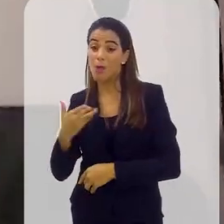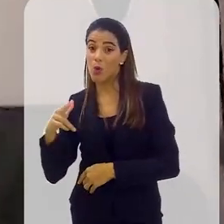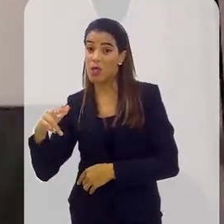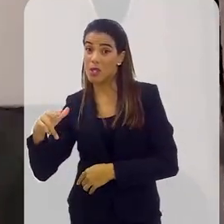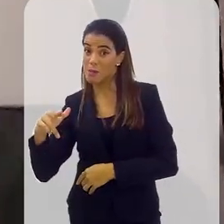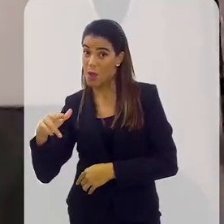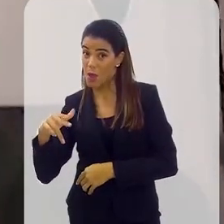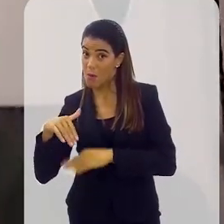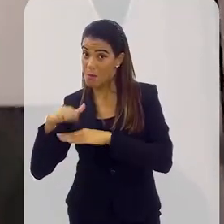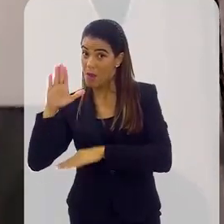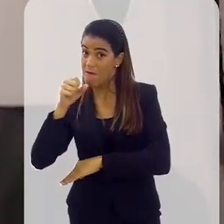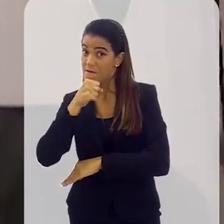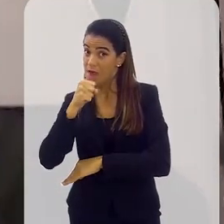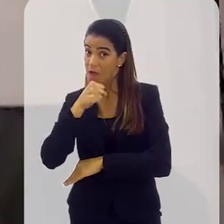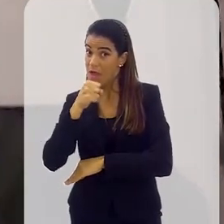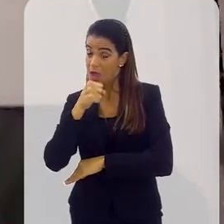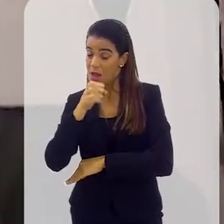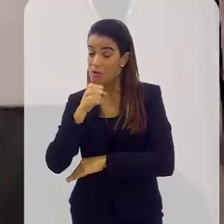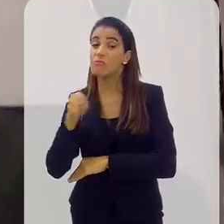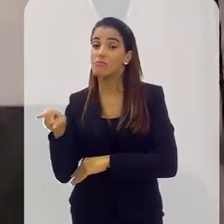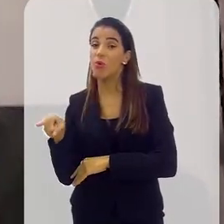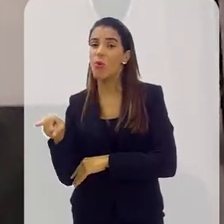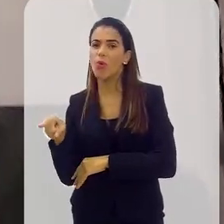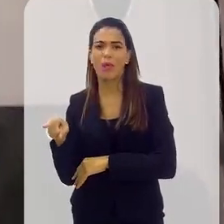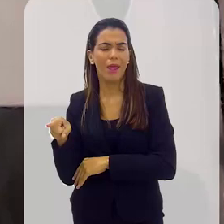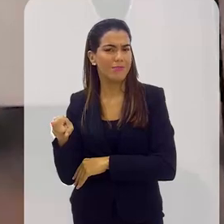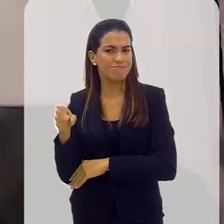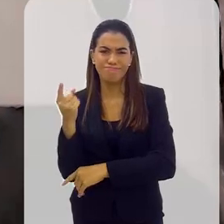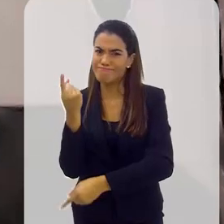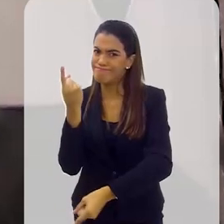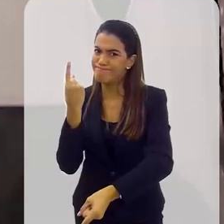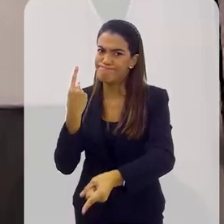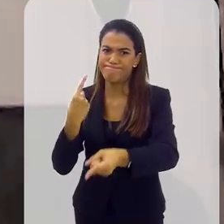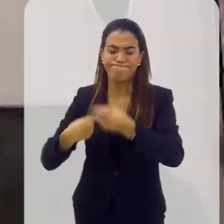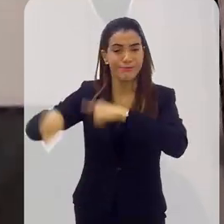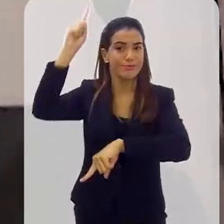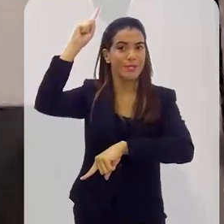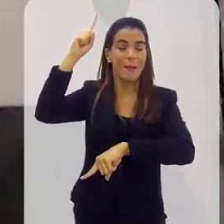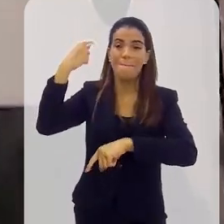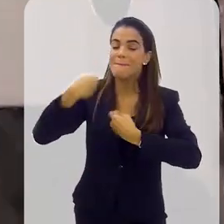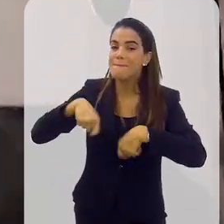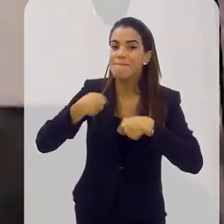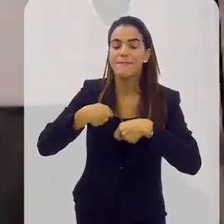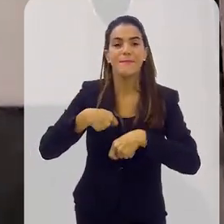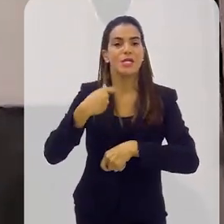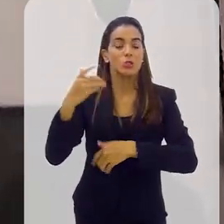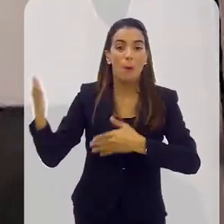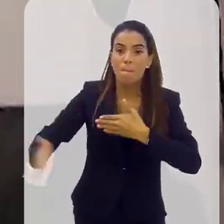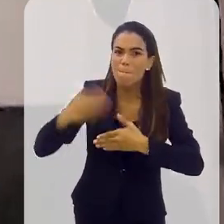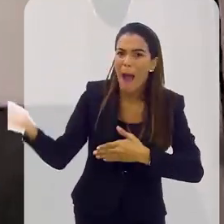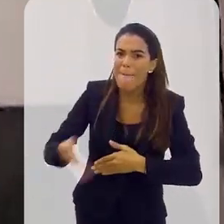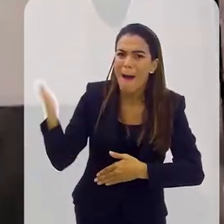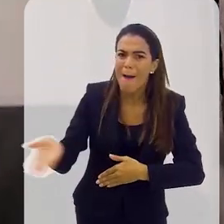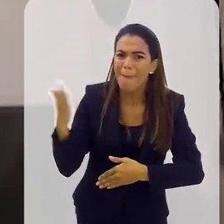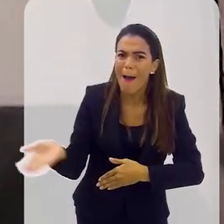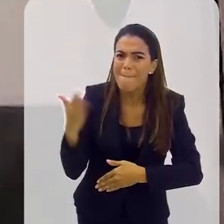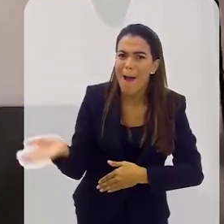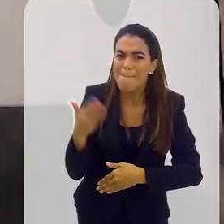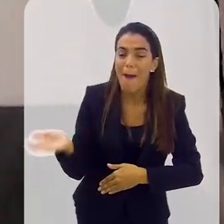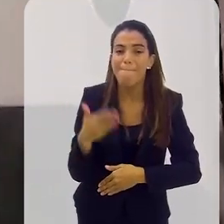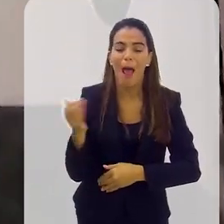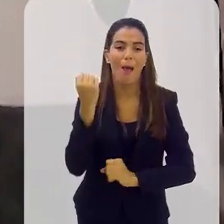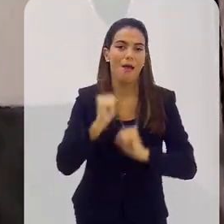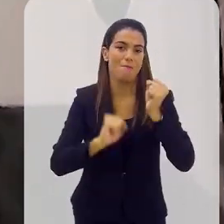amigo do meu irmão, do mais velho, Marcelo Quintais, e ele deu um boom na fábrica, porque a fábrica teve que aumentar a produção, porque meu pai vendeu muito,